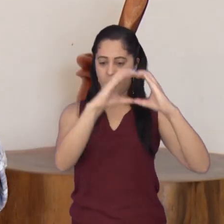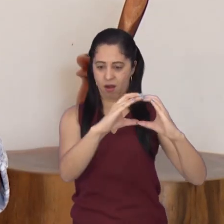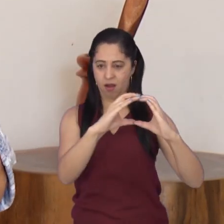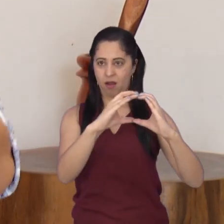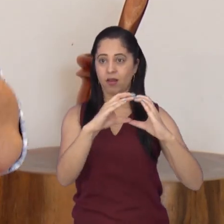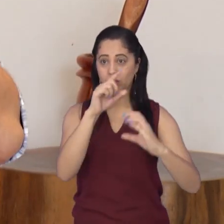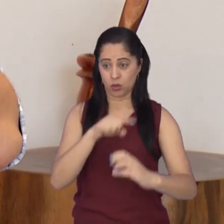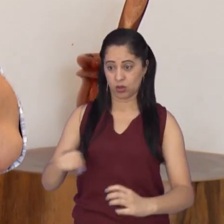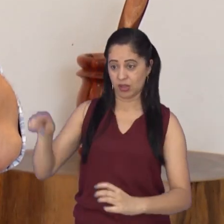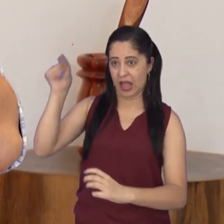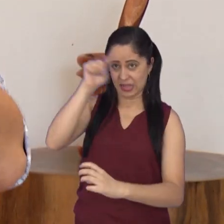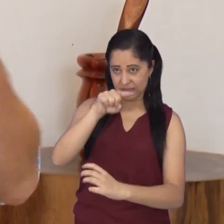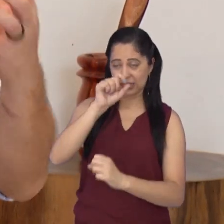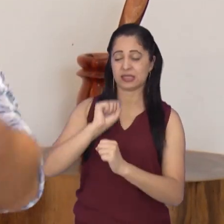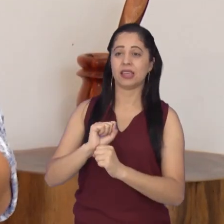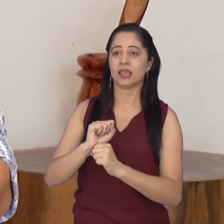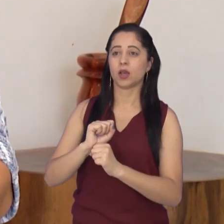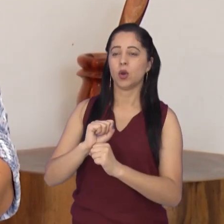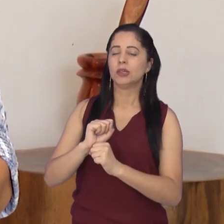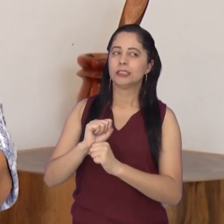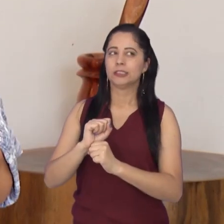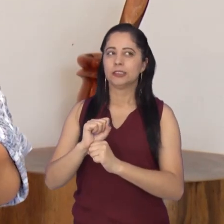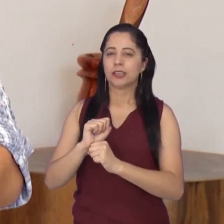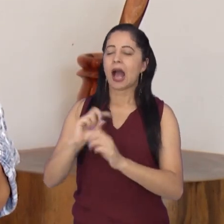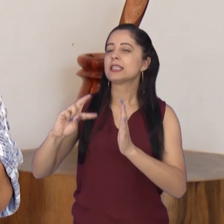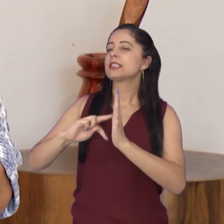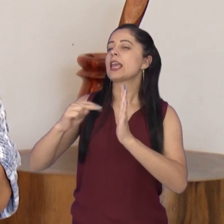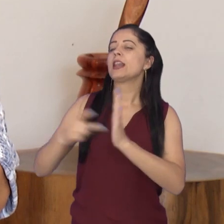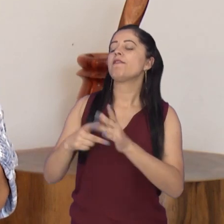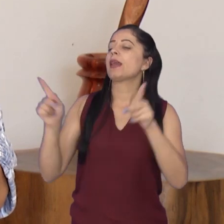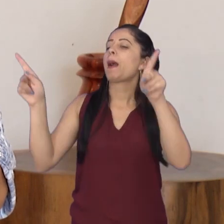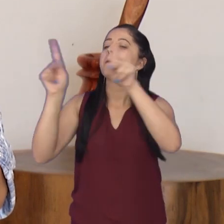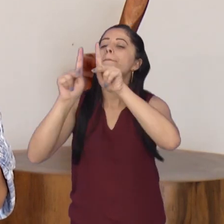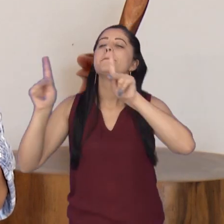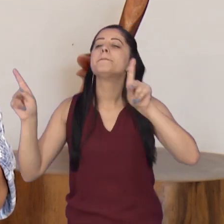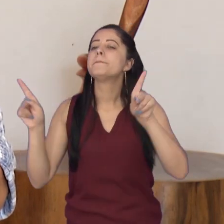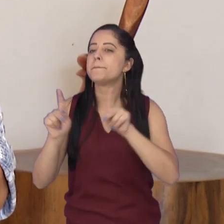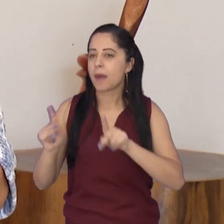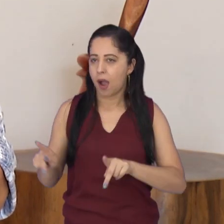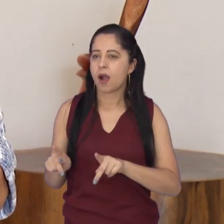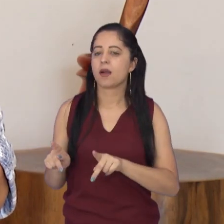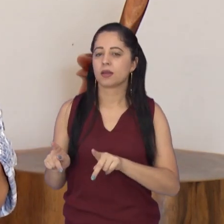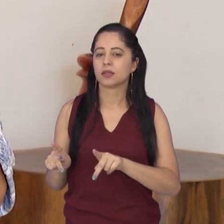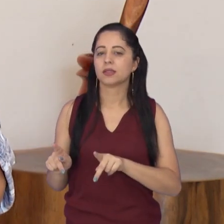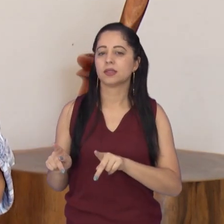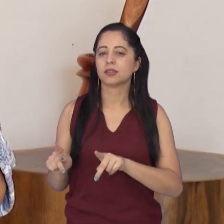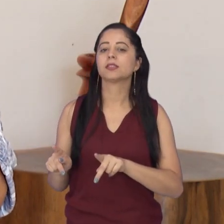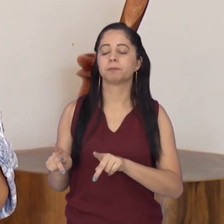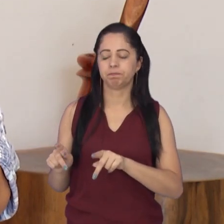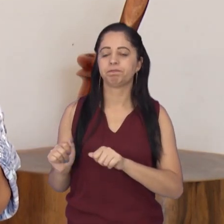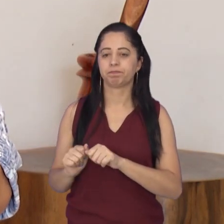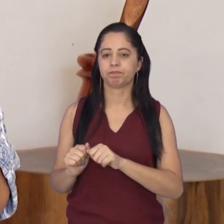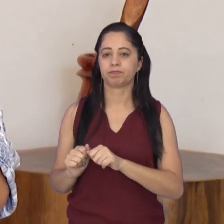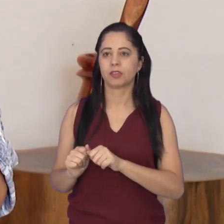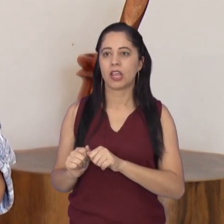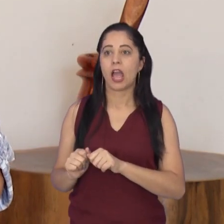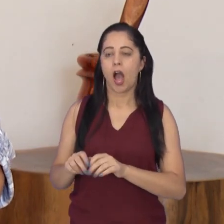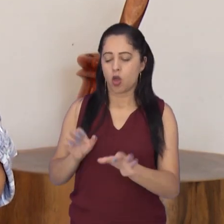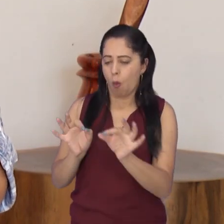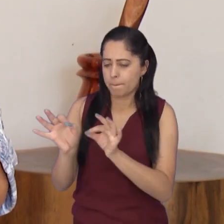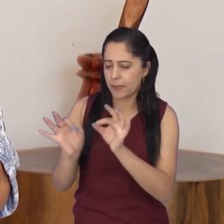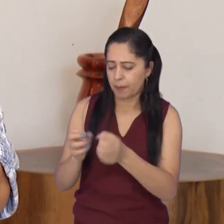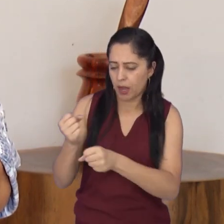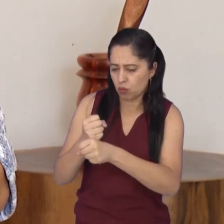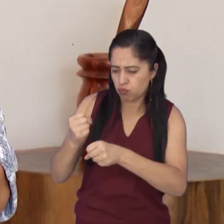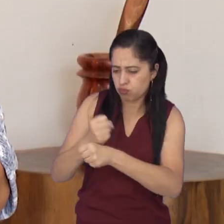tem um ensejo para esse tema, e ela foi erguida